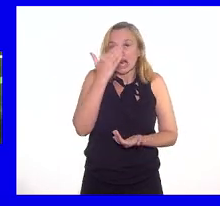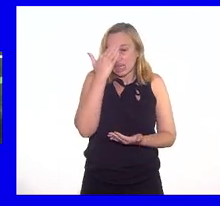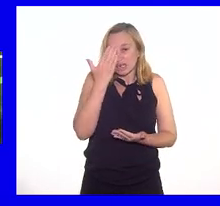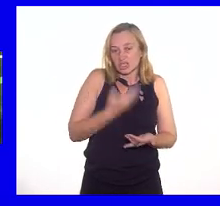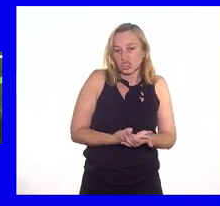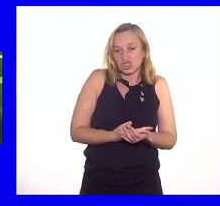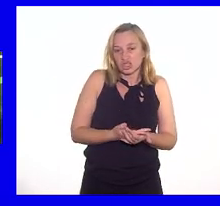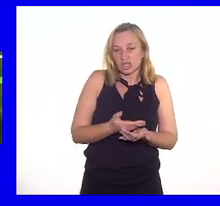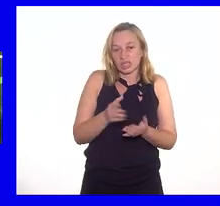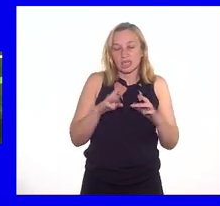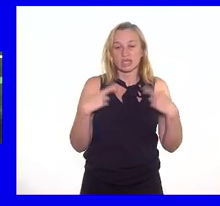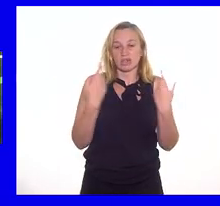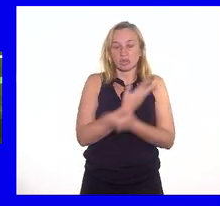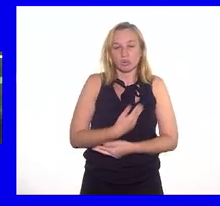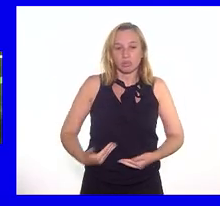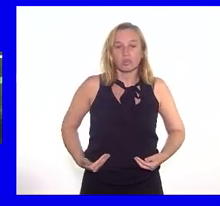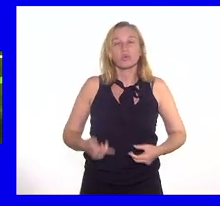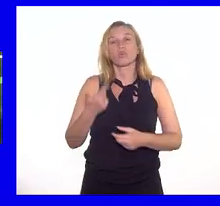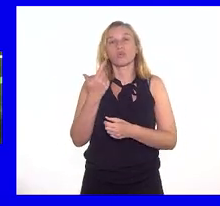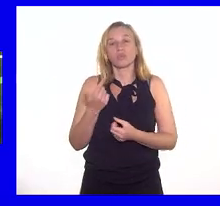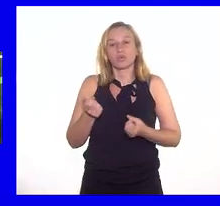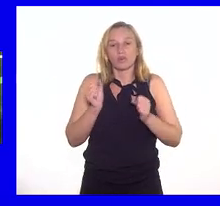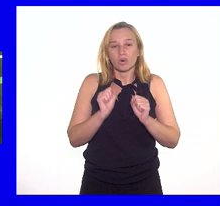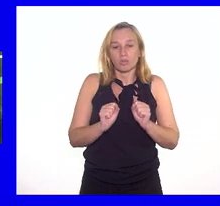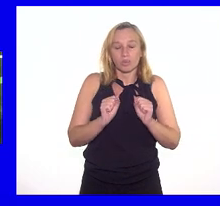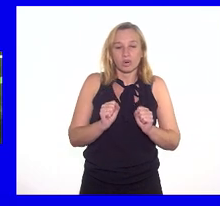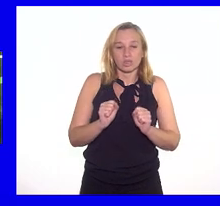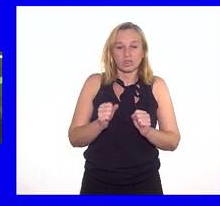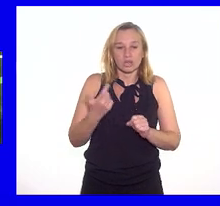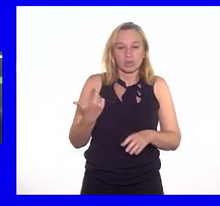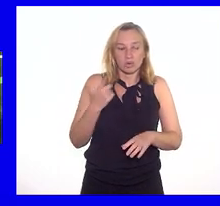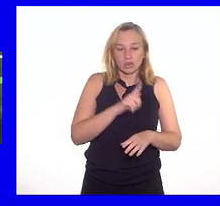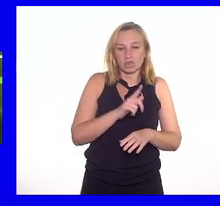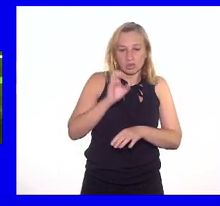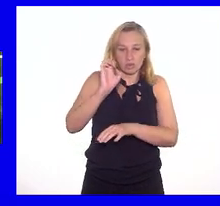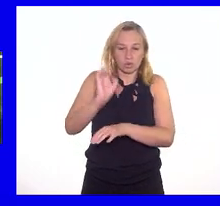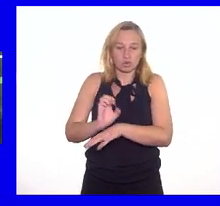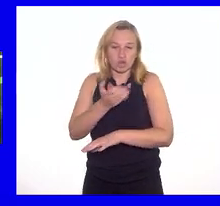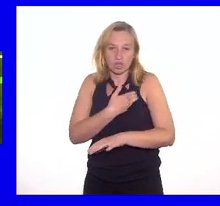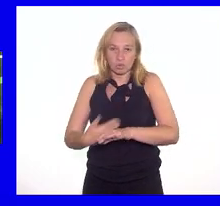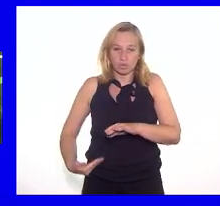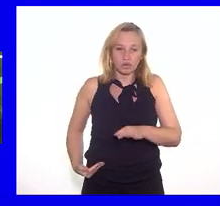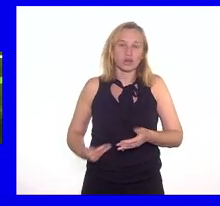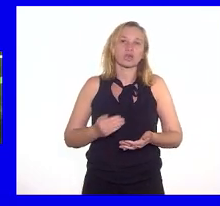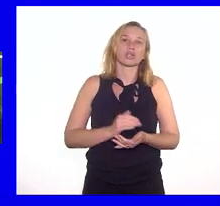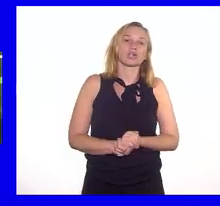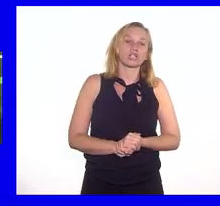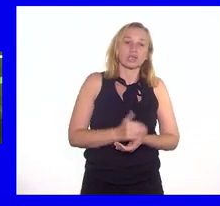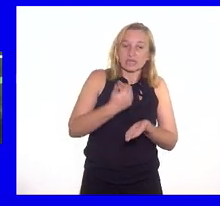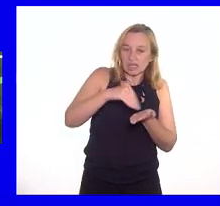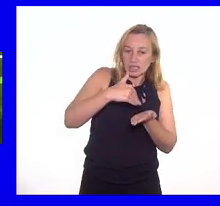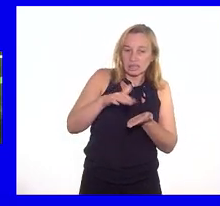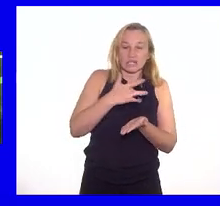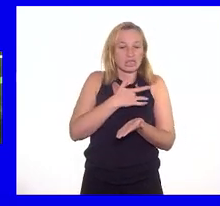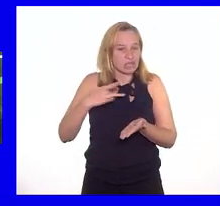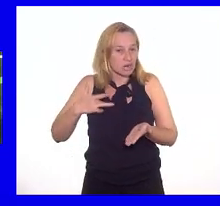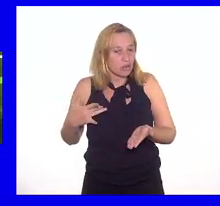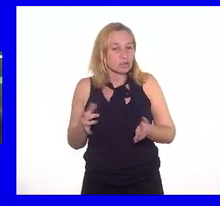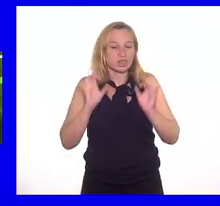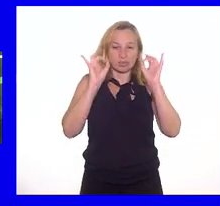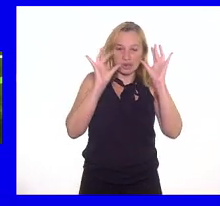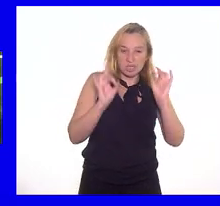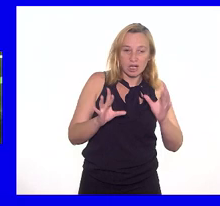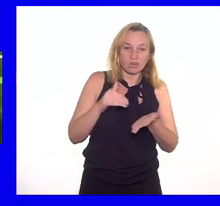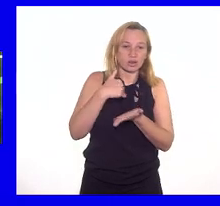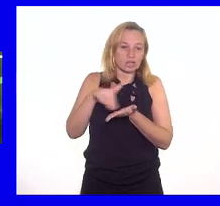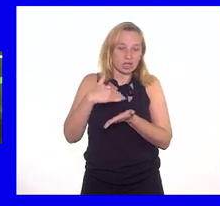partir dessa audiência pública nós poderemos contar com o nosso Estado, com o governo do Estado, com a Secretaria de Saúde, especial com a